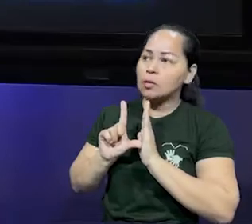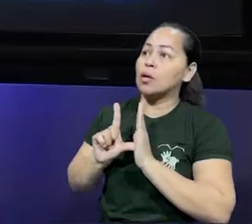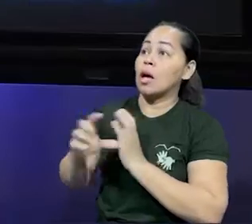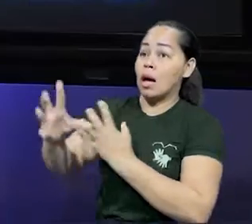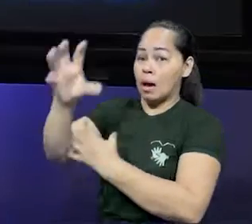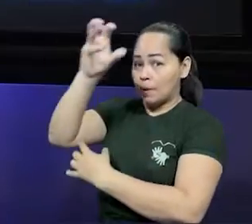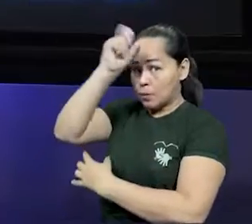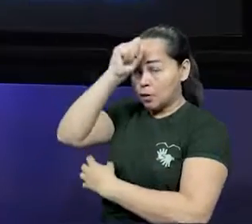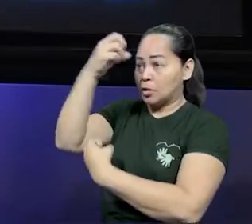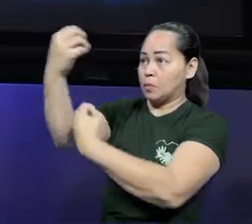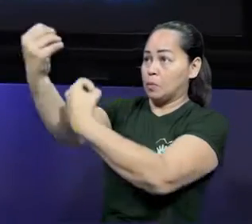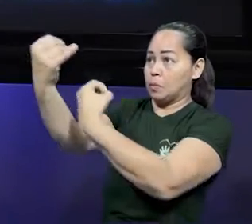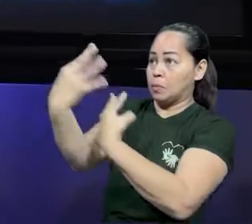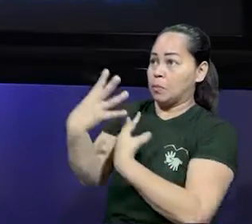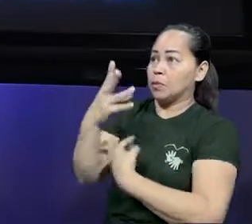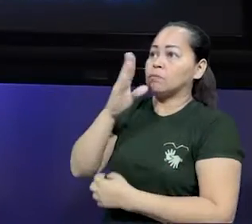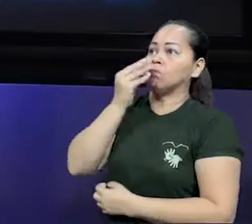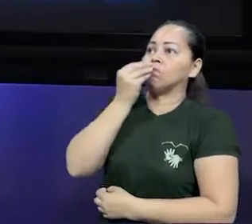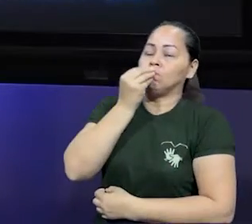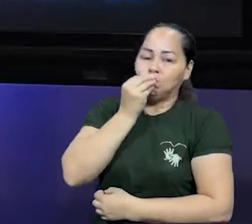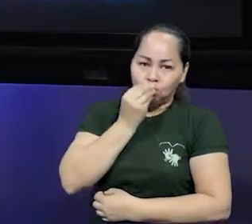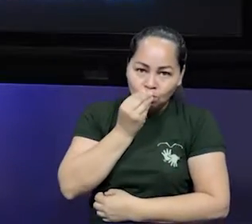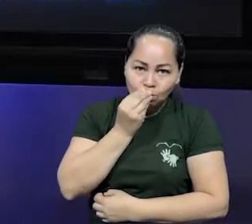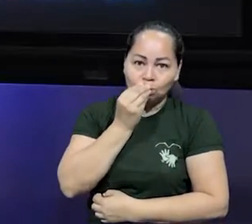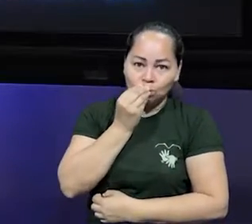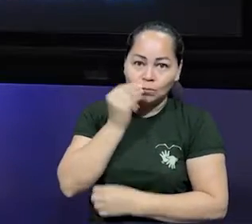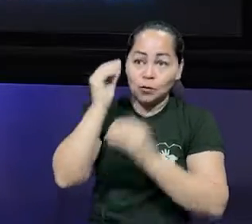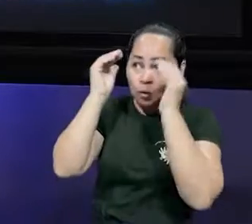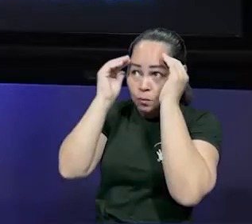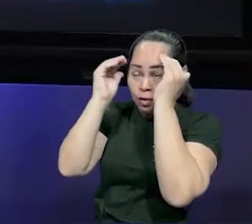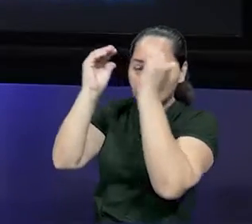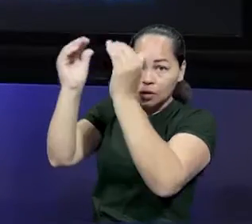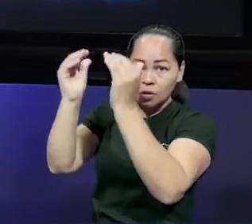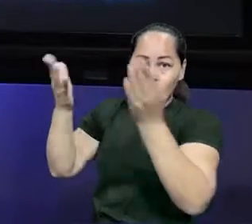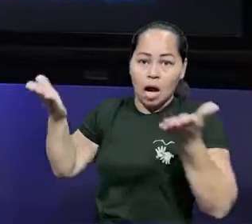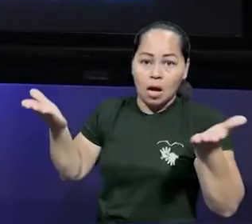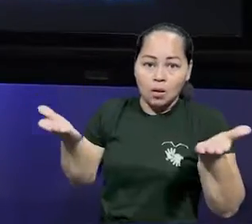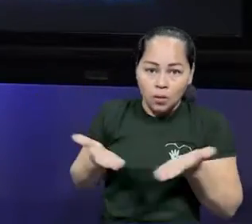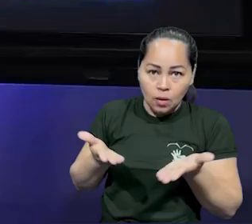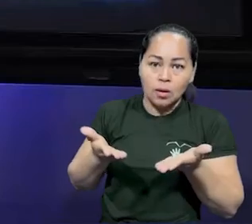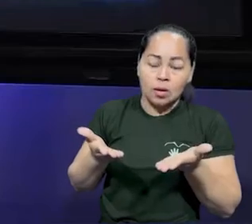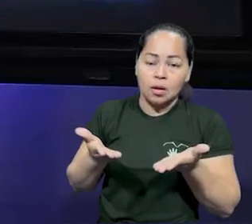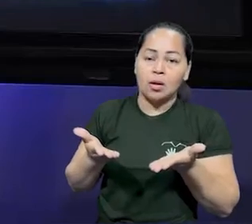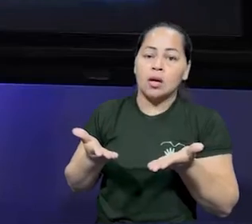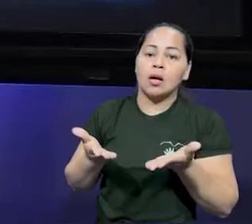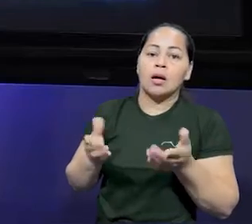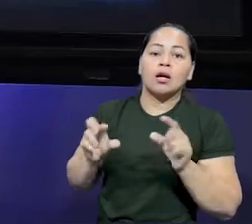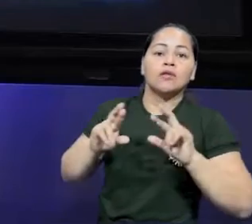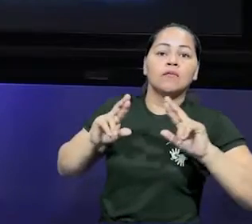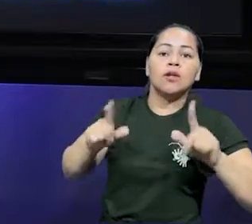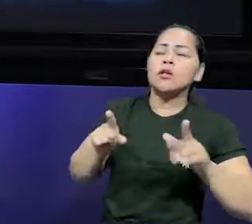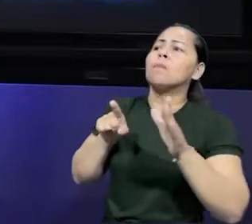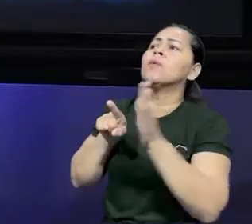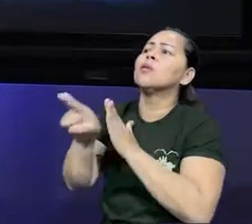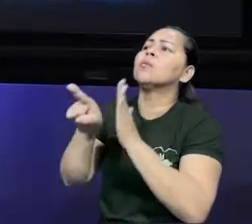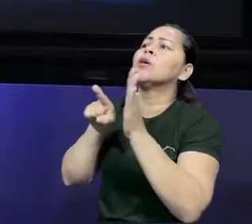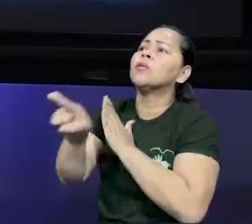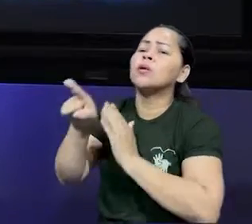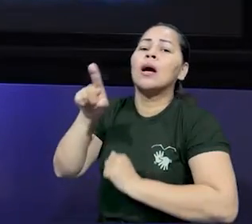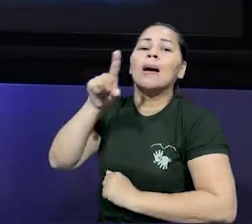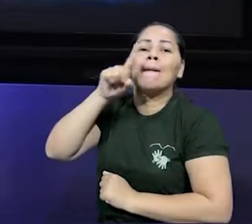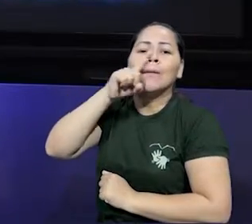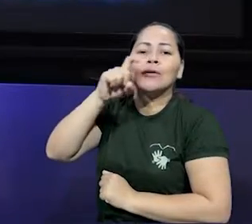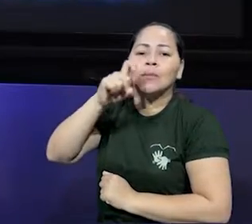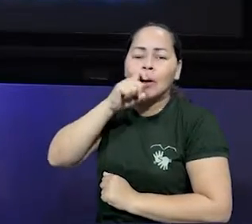mesma maneira. Por outro lado, os pais também vivem um momento de bastante angústia nessa etapa, porque ver